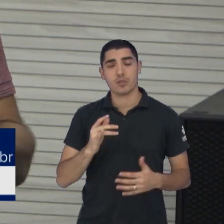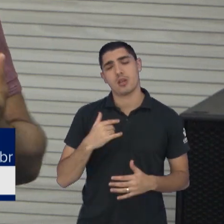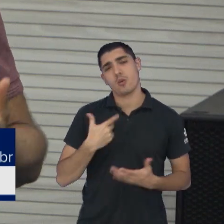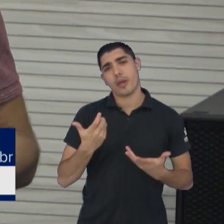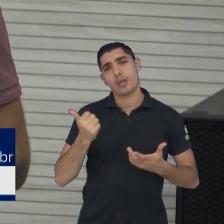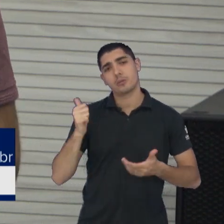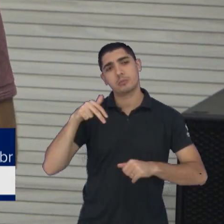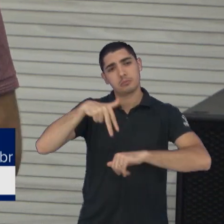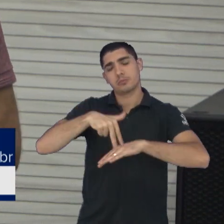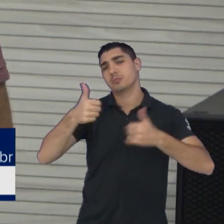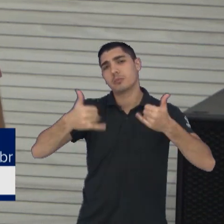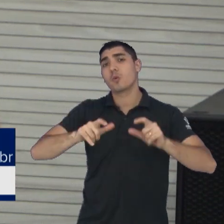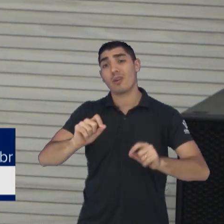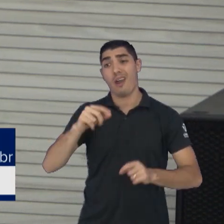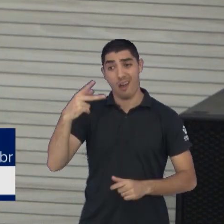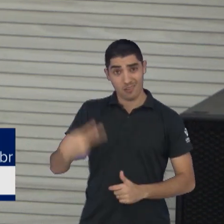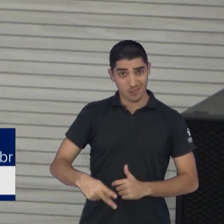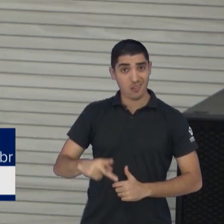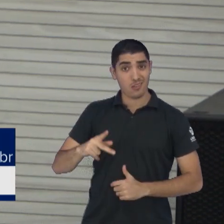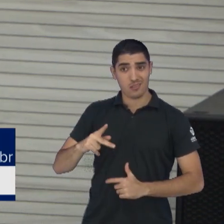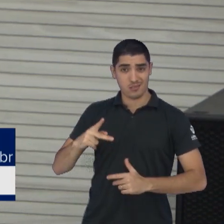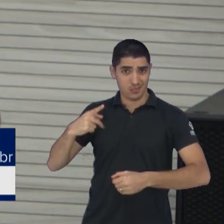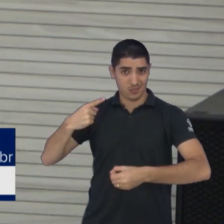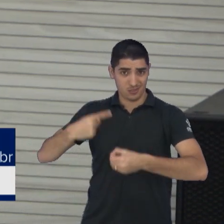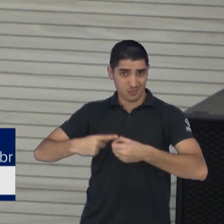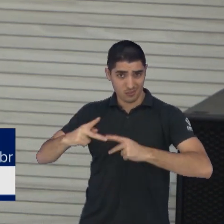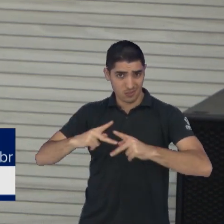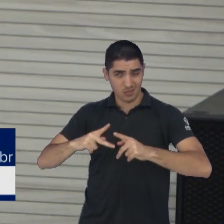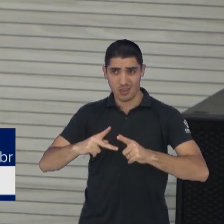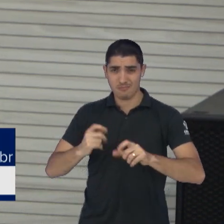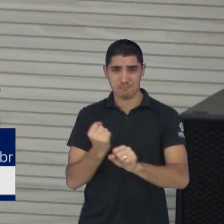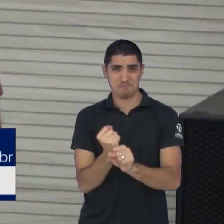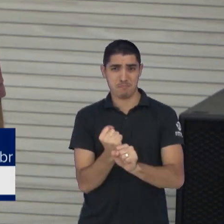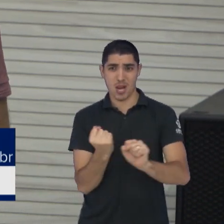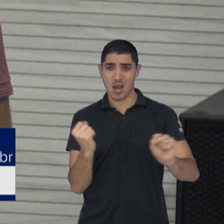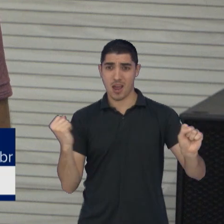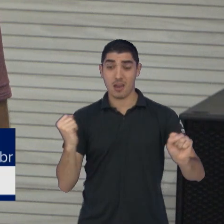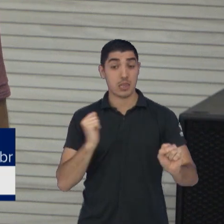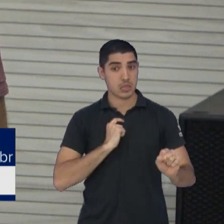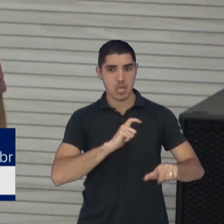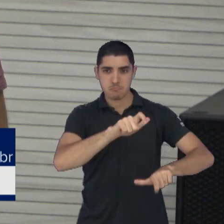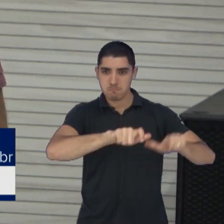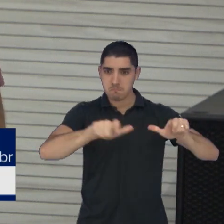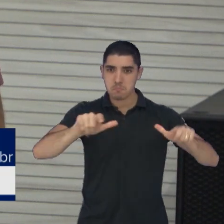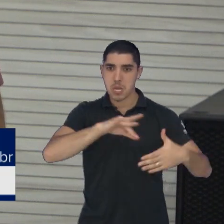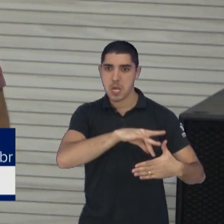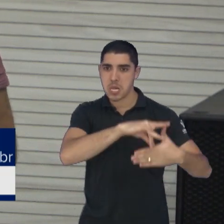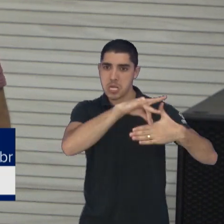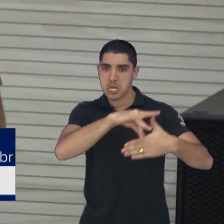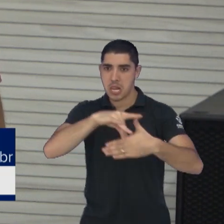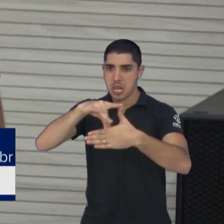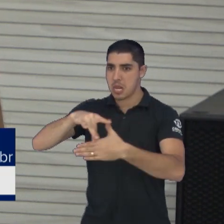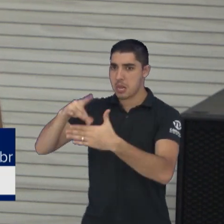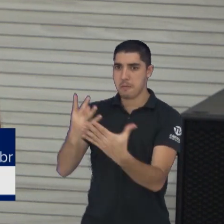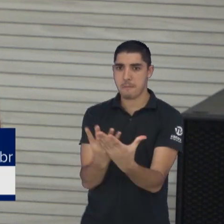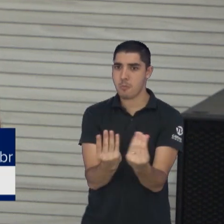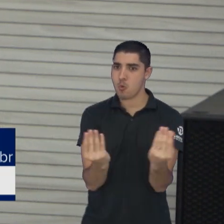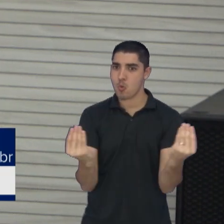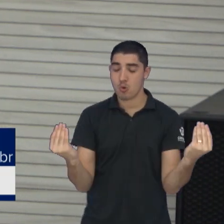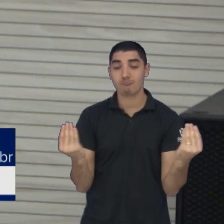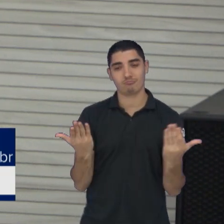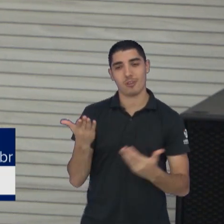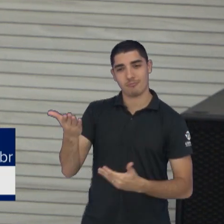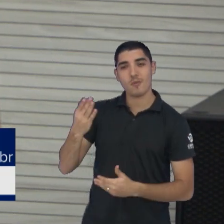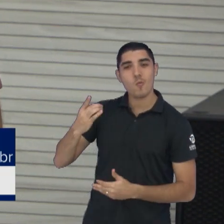existem diversos líderes que se dispõem a fazer um trabalho na cidade, então quero cumprimentar o